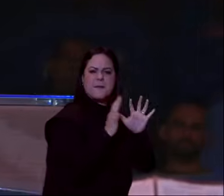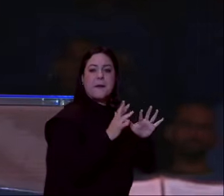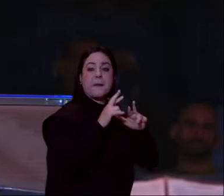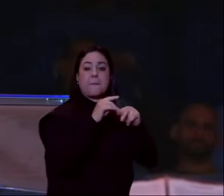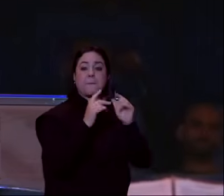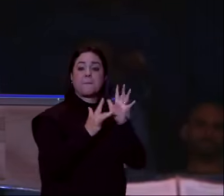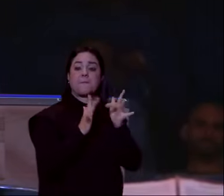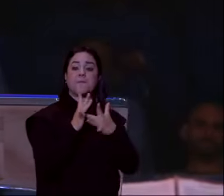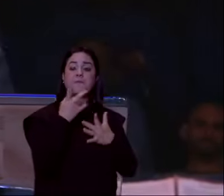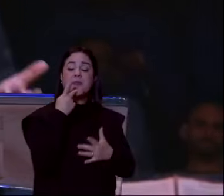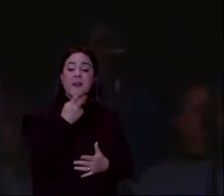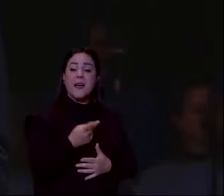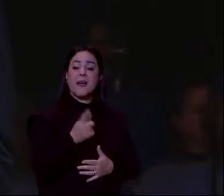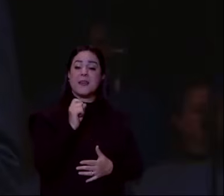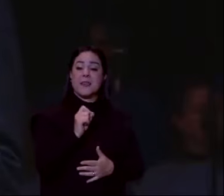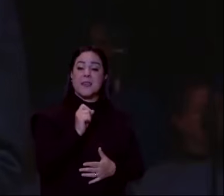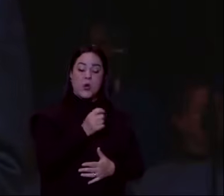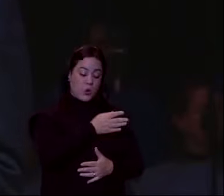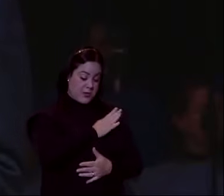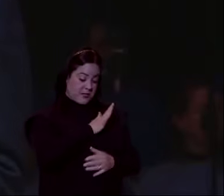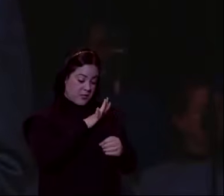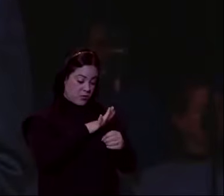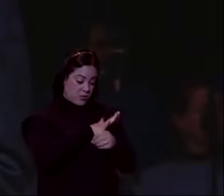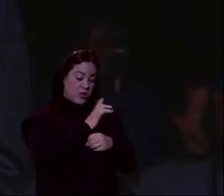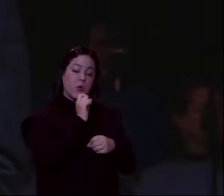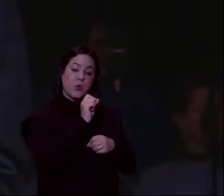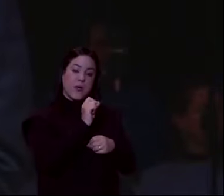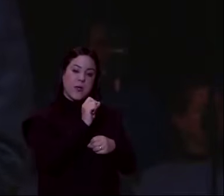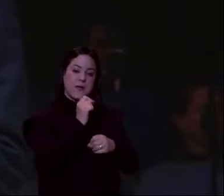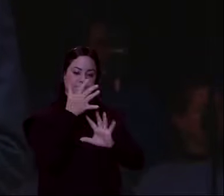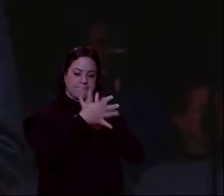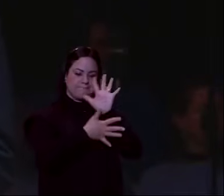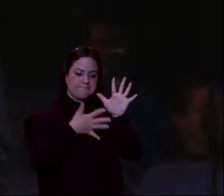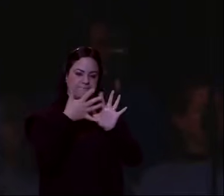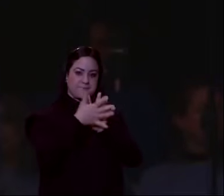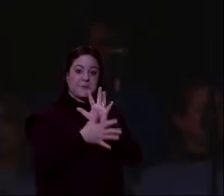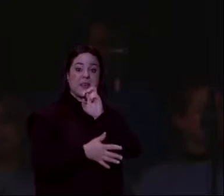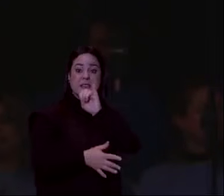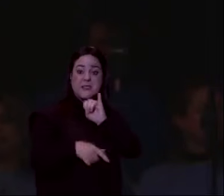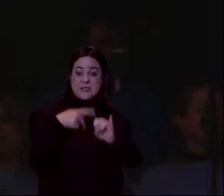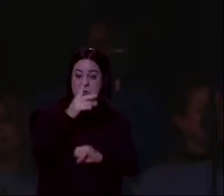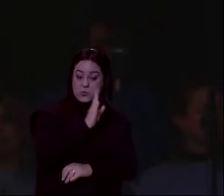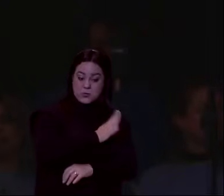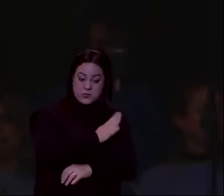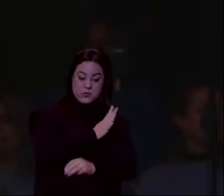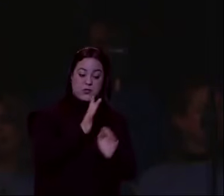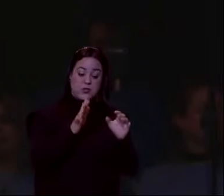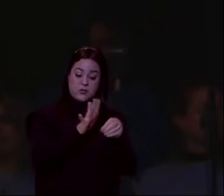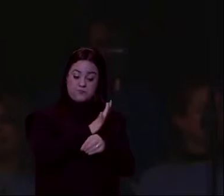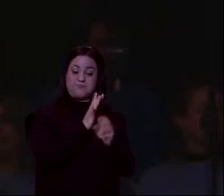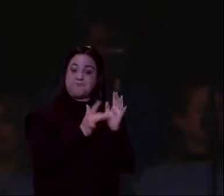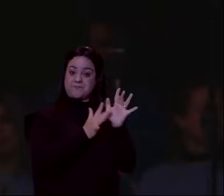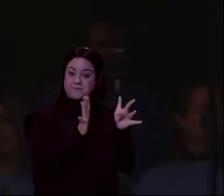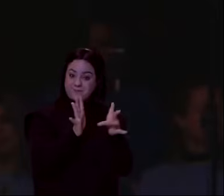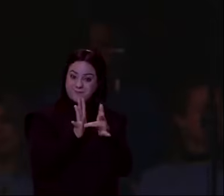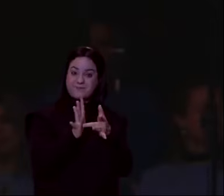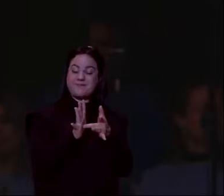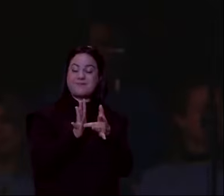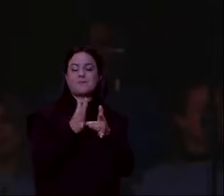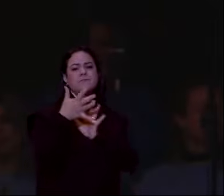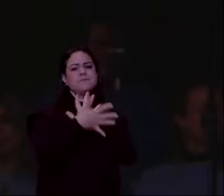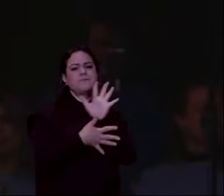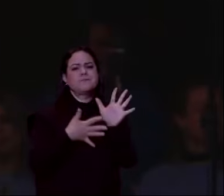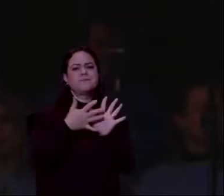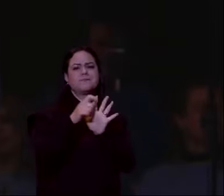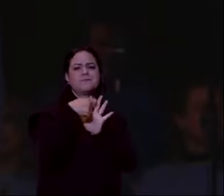que a boca fala do que está cheio o coração. Se o seu coração está cheio de Jesus, então falar